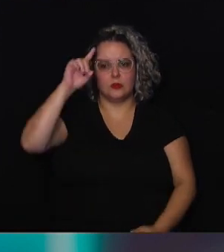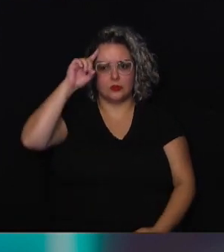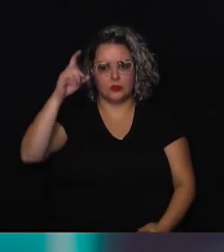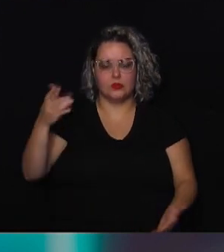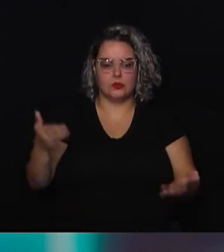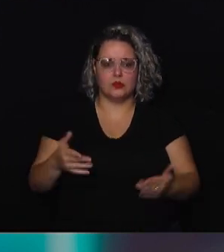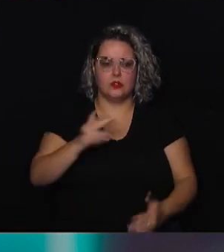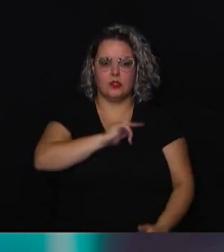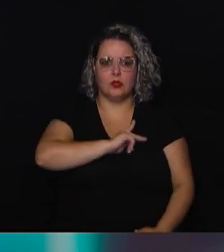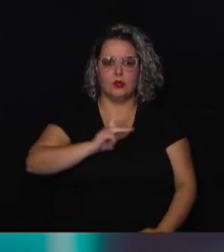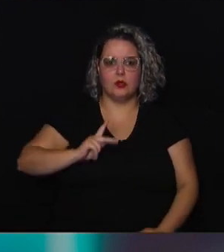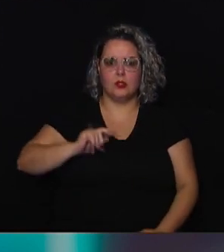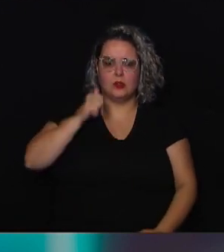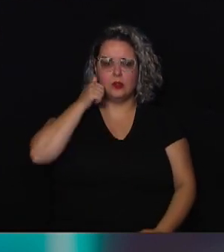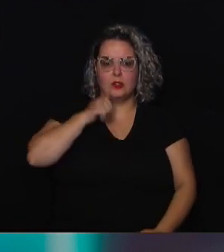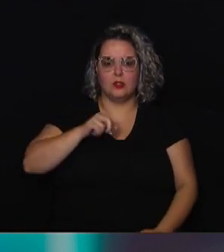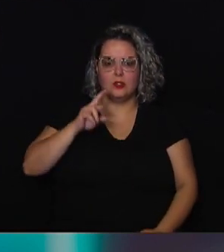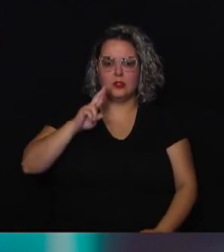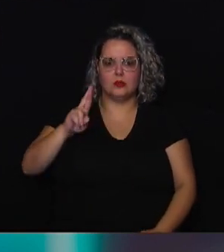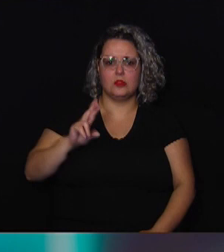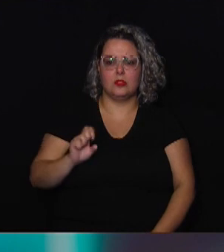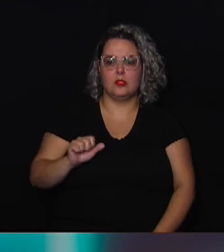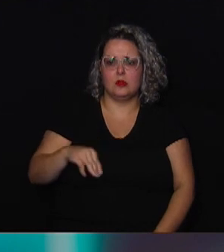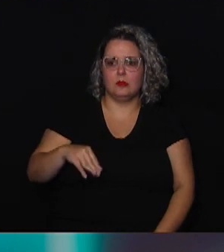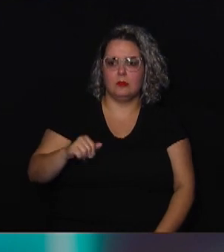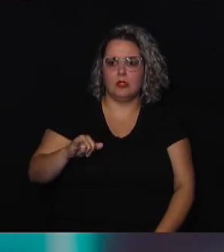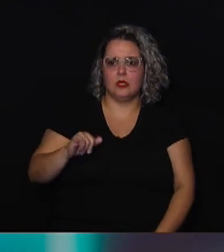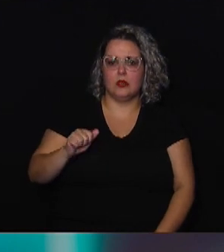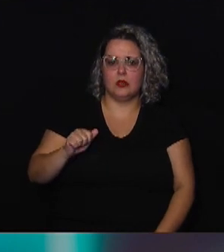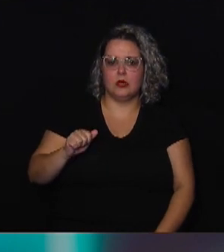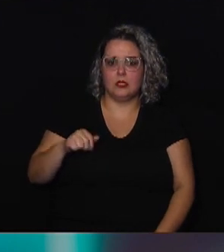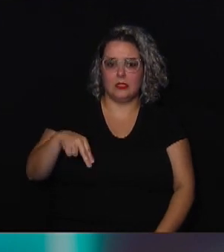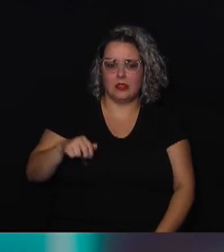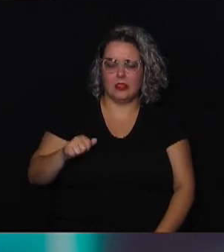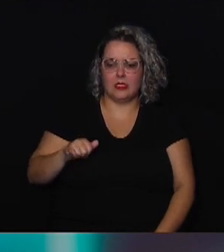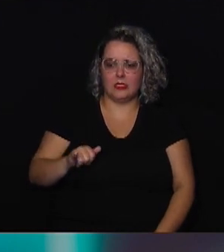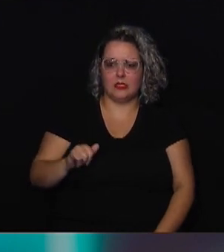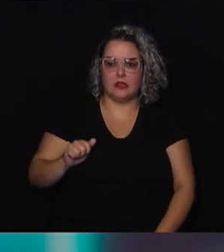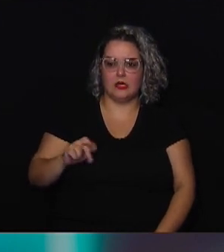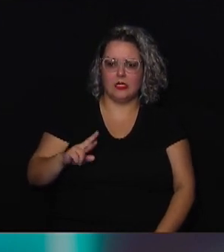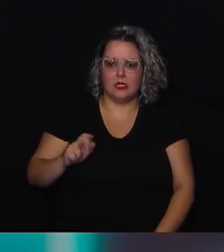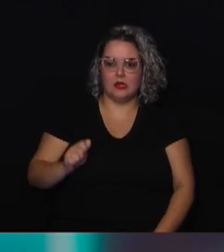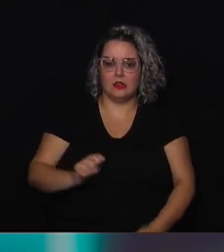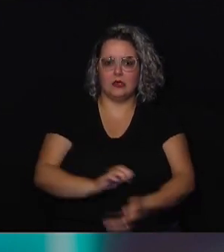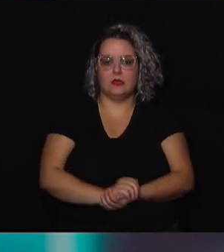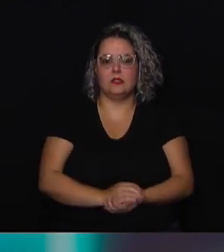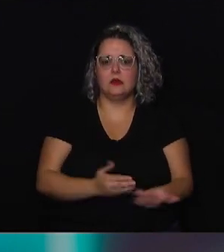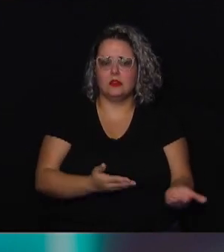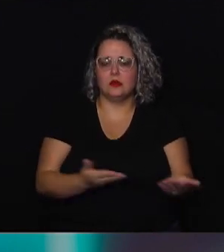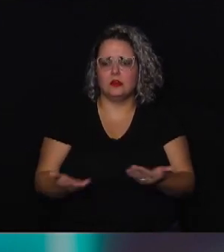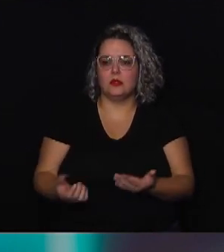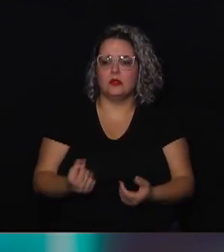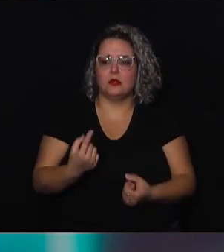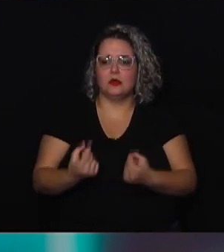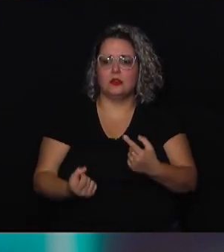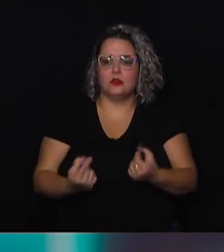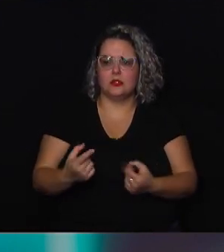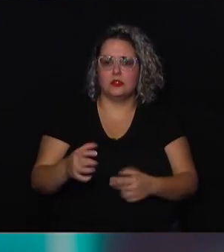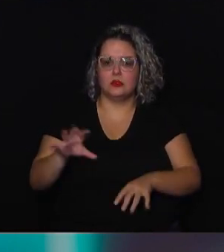presidente a senhora Nayara Oliveira. E aqui, então, inicio a apresentação de alguns dados demográficos